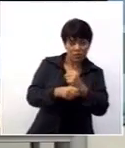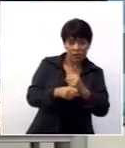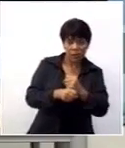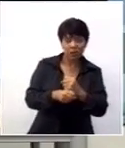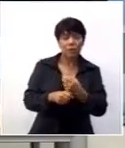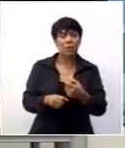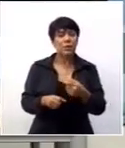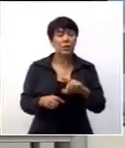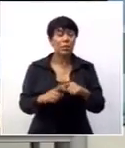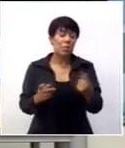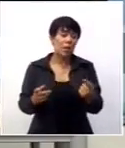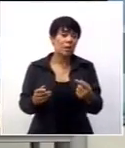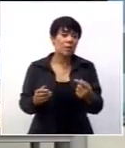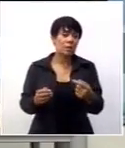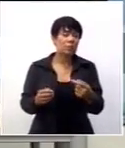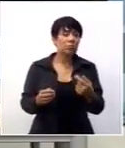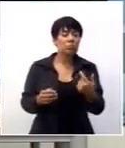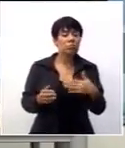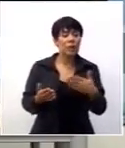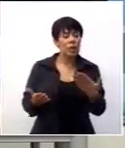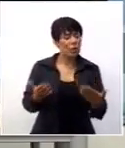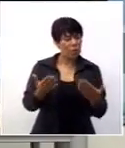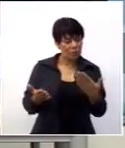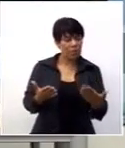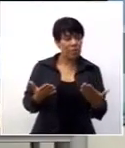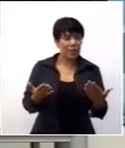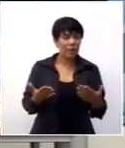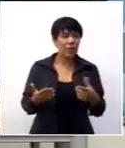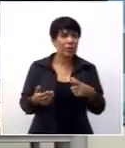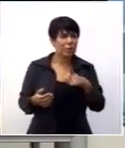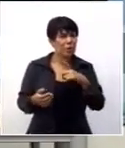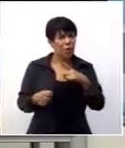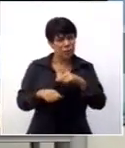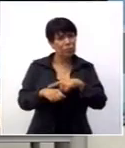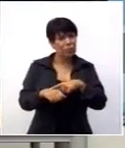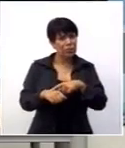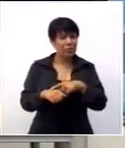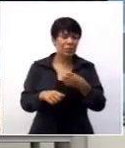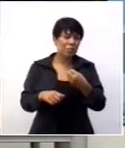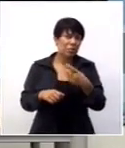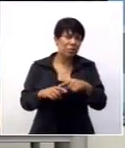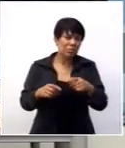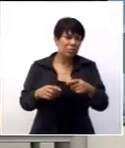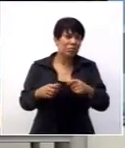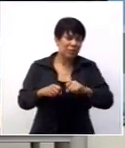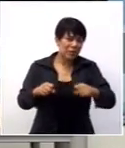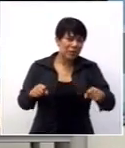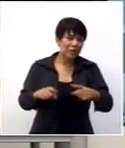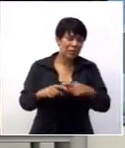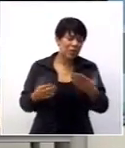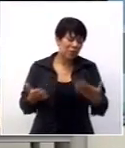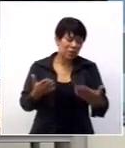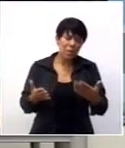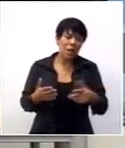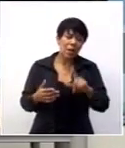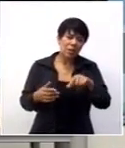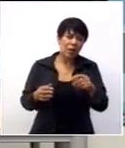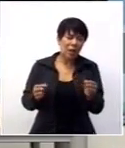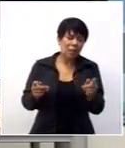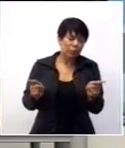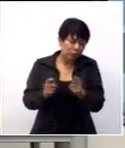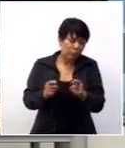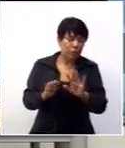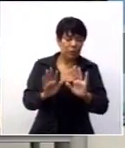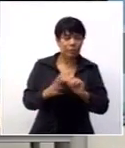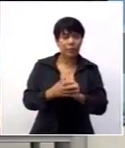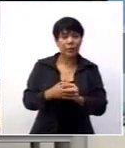mas se você pensar no império ali que aqui já tem bastante tempo, não chega a ser tanto, tá? Então, a invasão